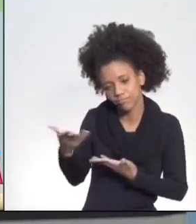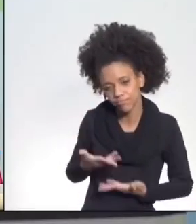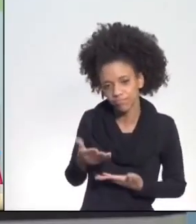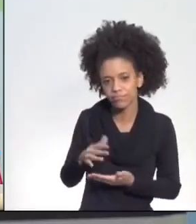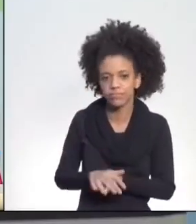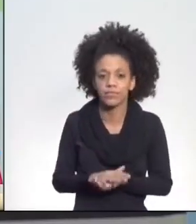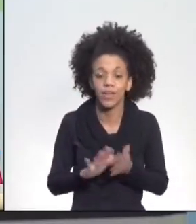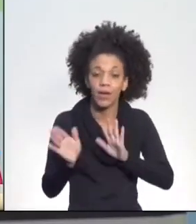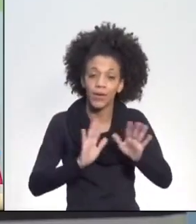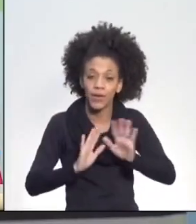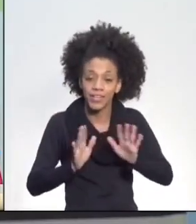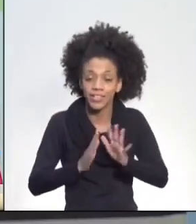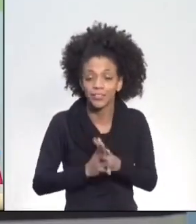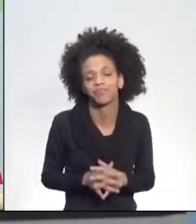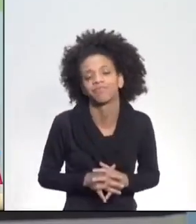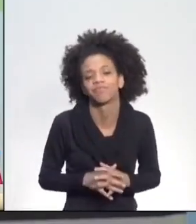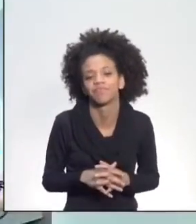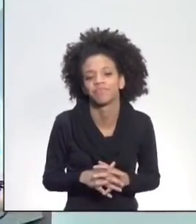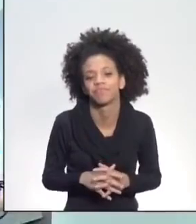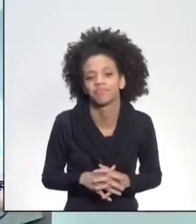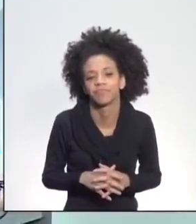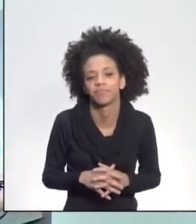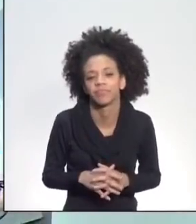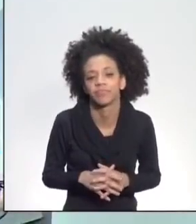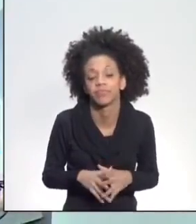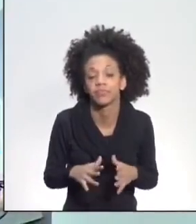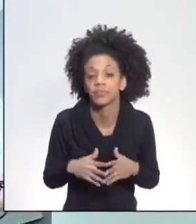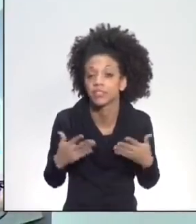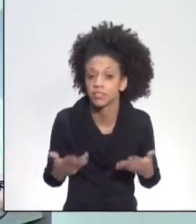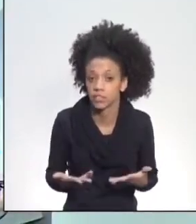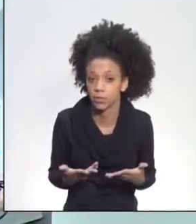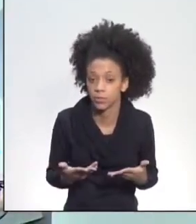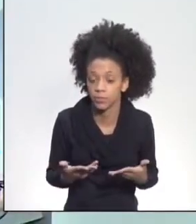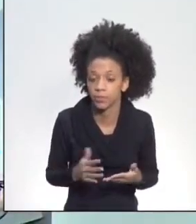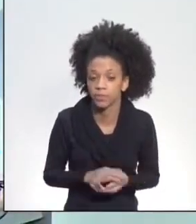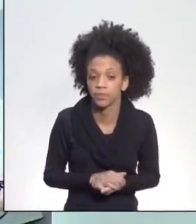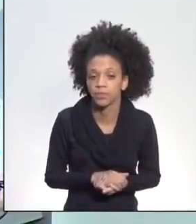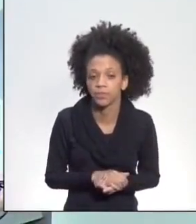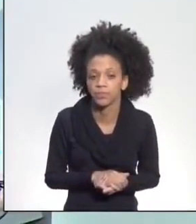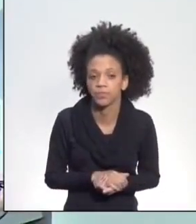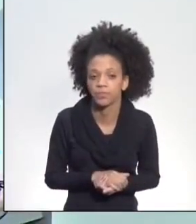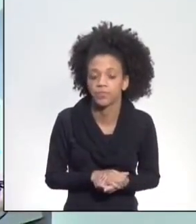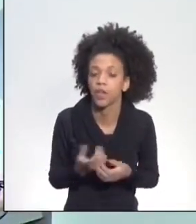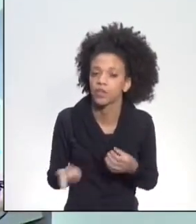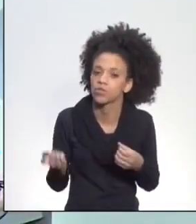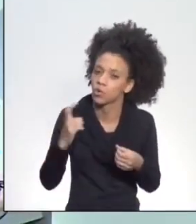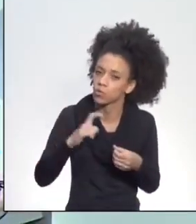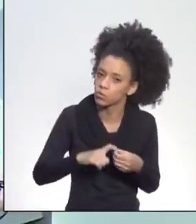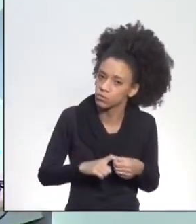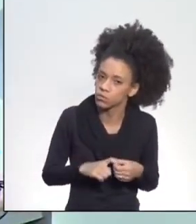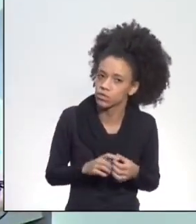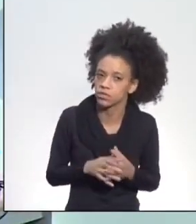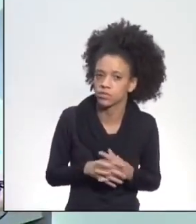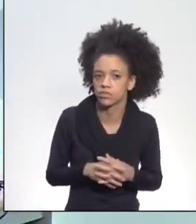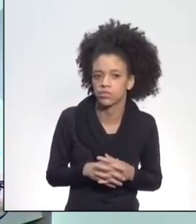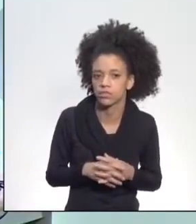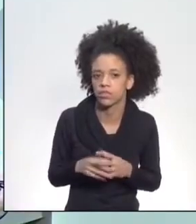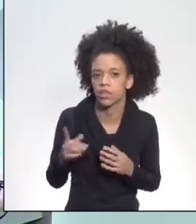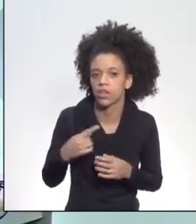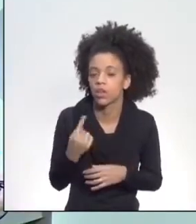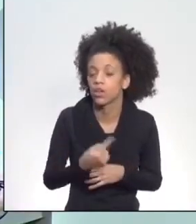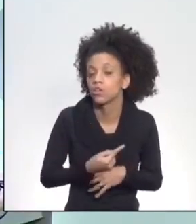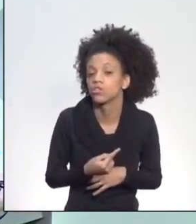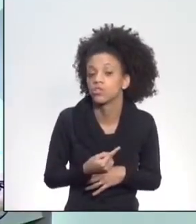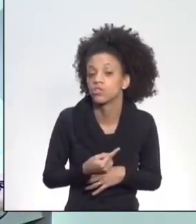bem, pessoal? Vamos lá. Tá? Então, gente, olha só. Então, voltando aqui, né, nós